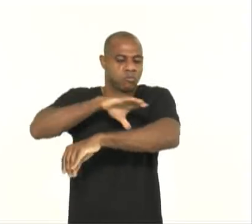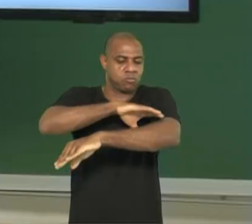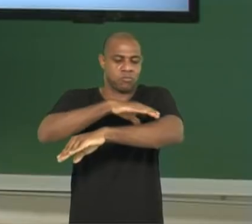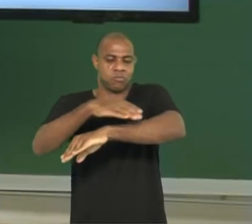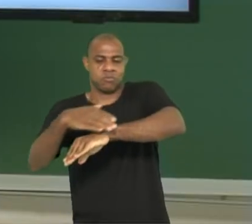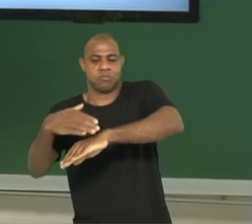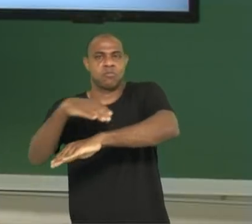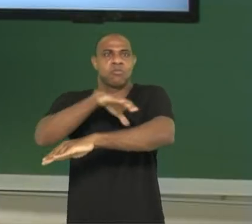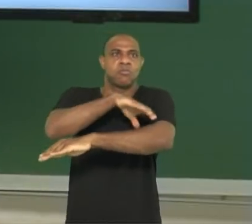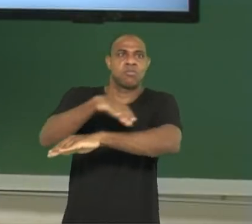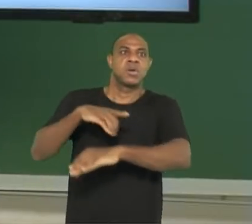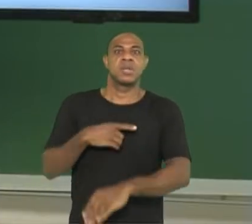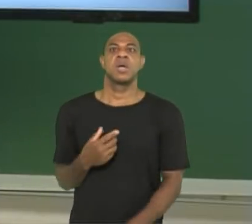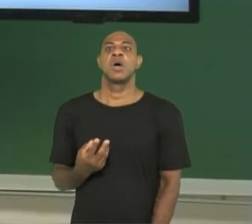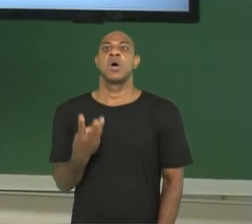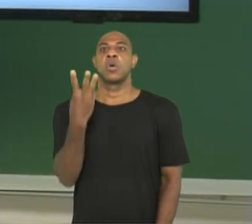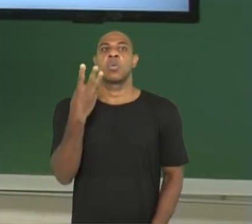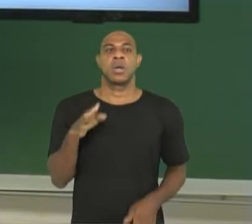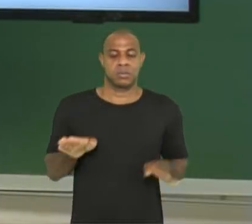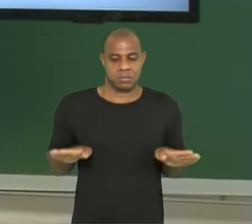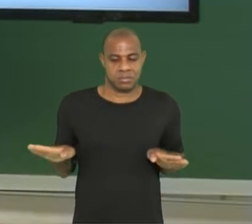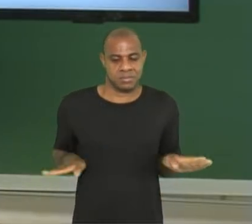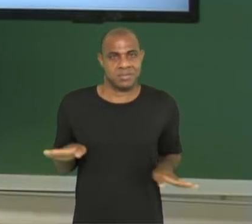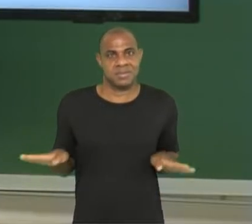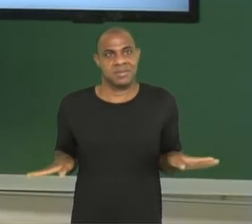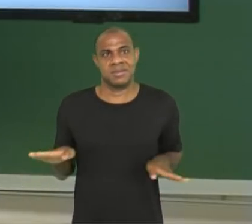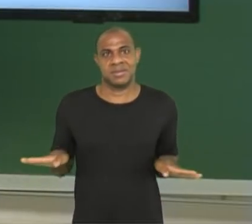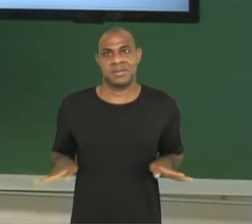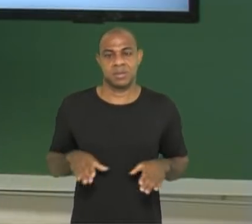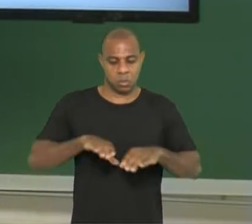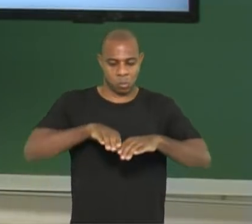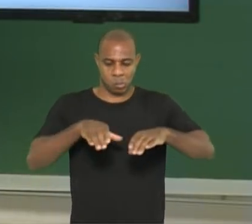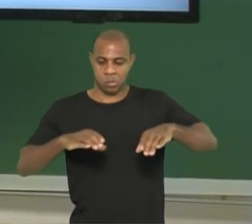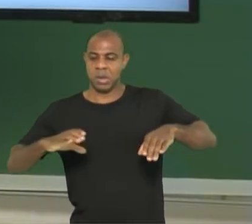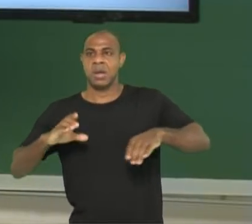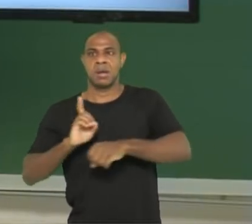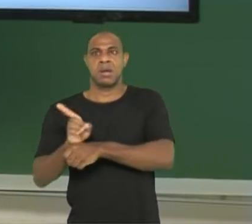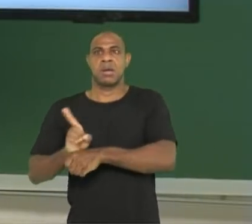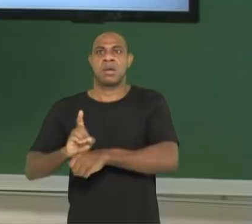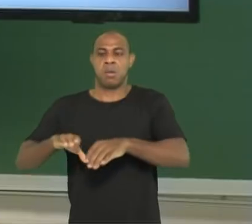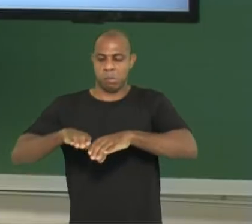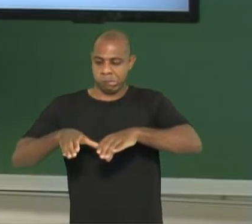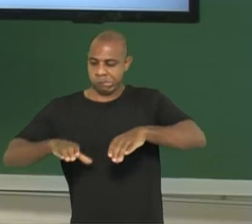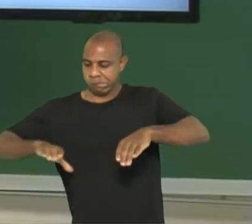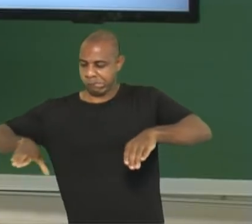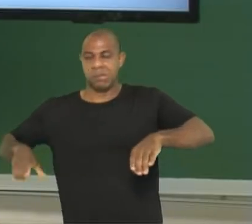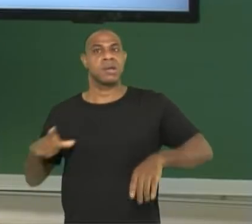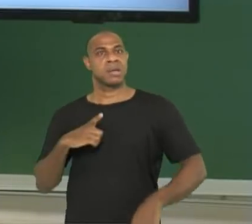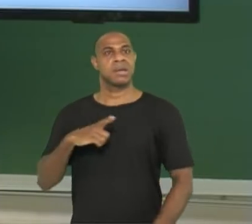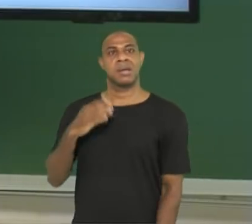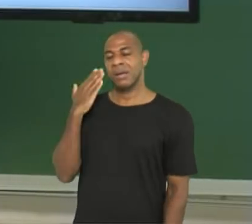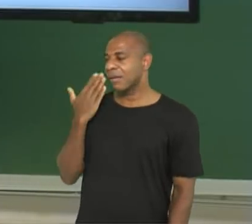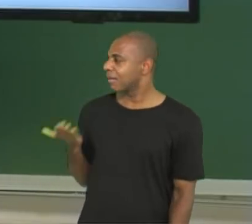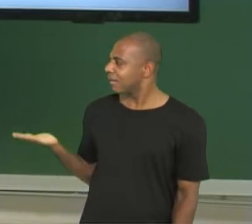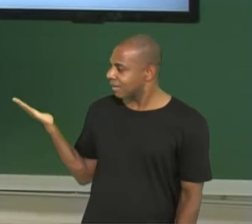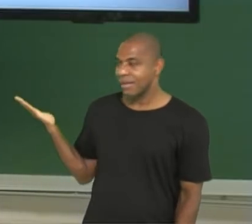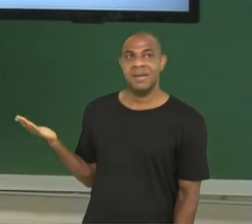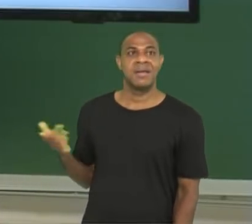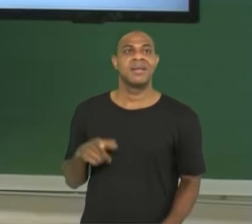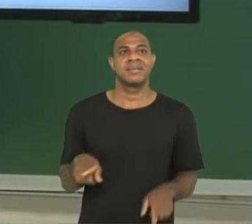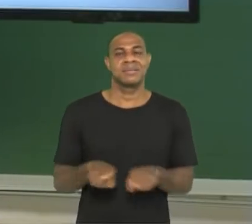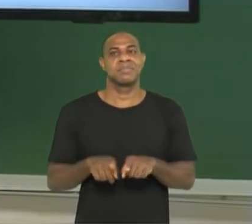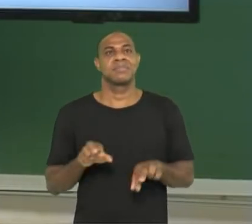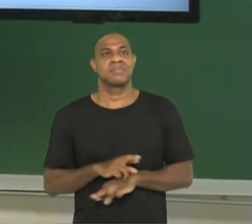têm 4 patas bem curtas e uma cauda bem longa. A gente falou na aula específica de répteis sobre a diferença